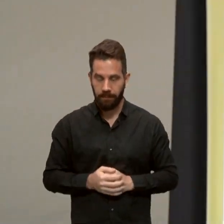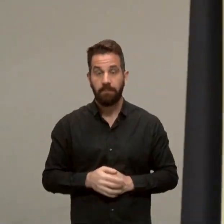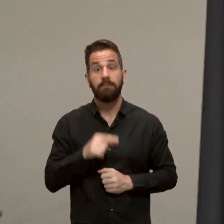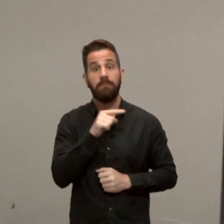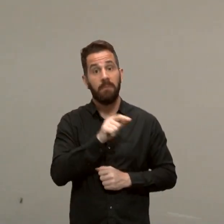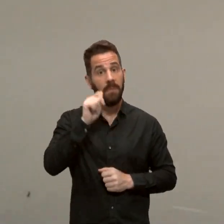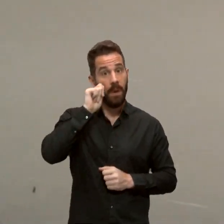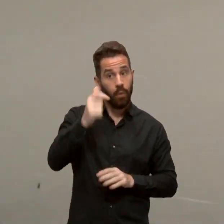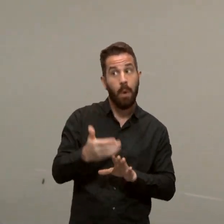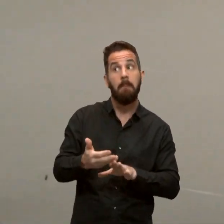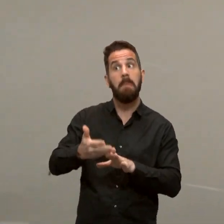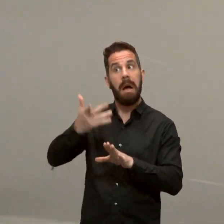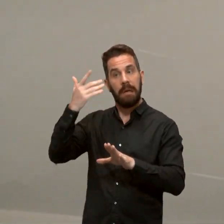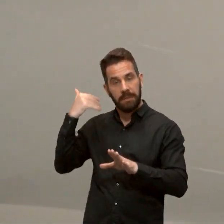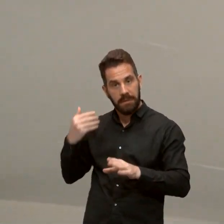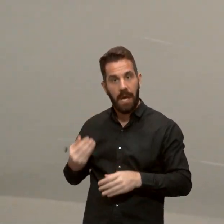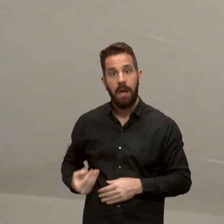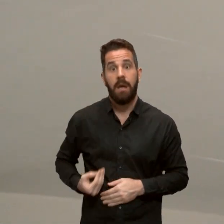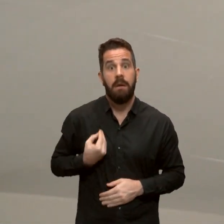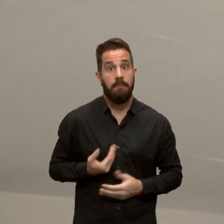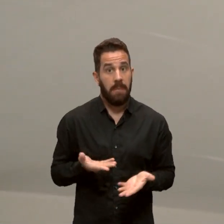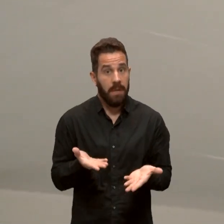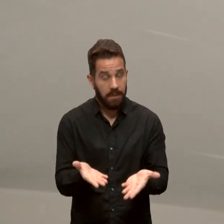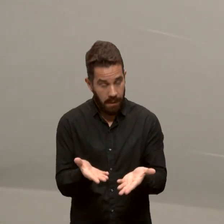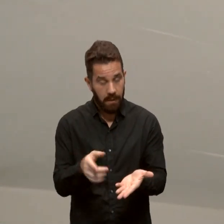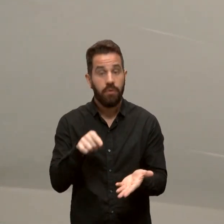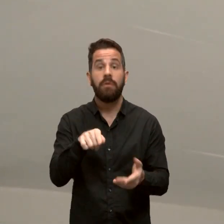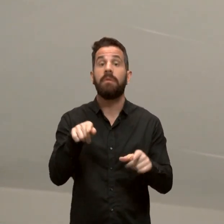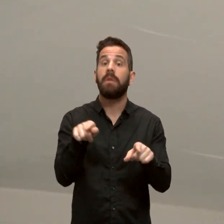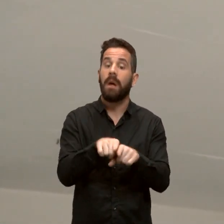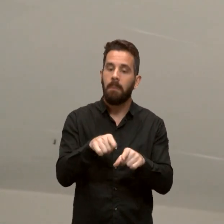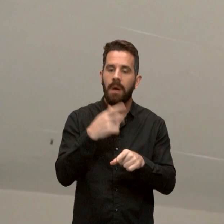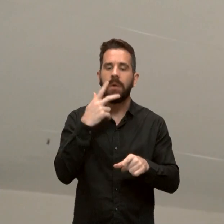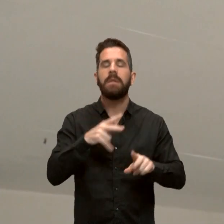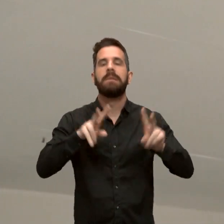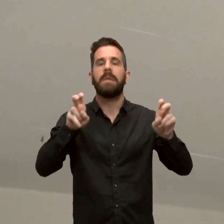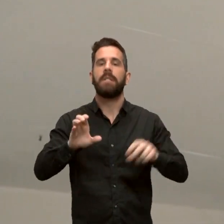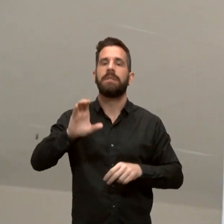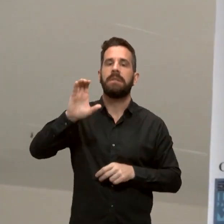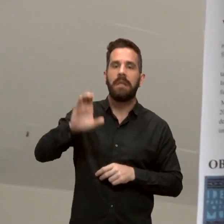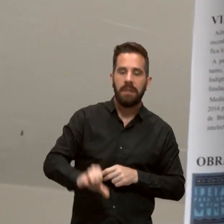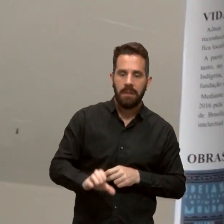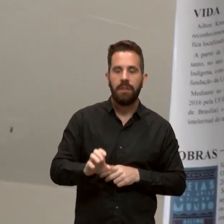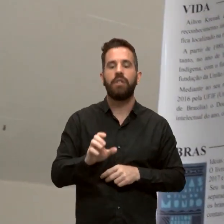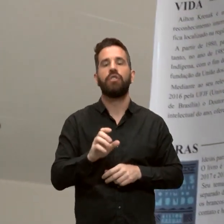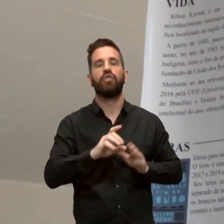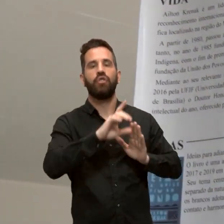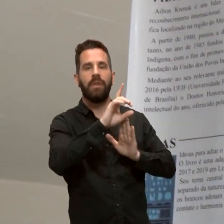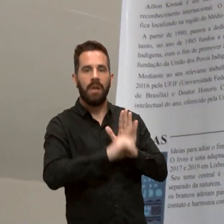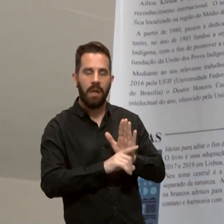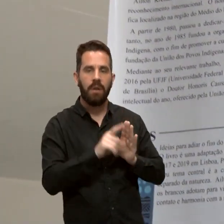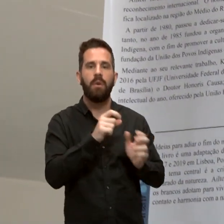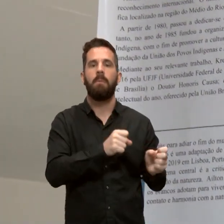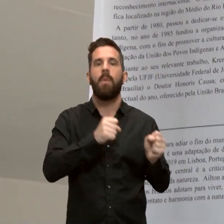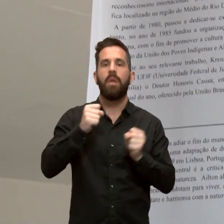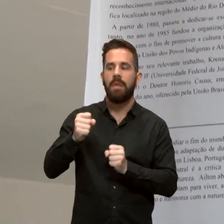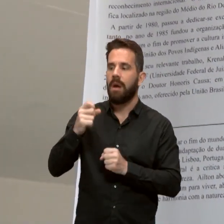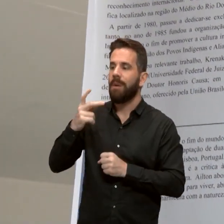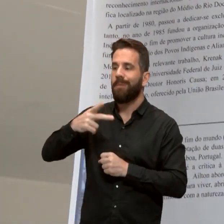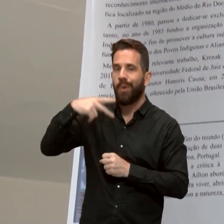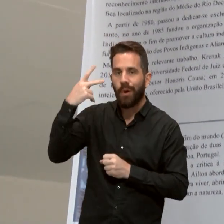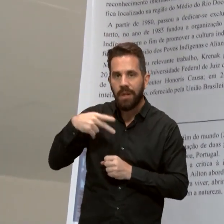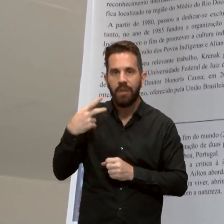e do presente falam sobre cidadania, direitos, poder, política e democracia e